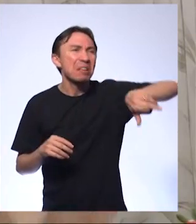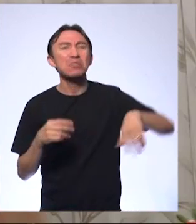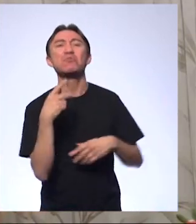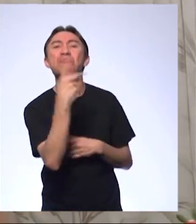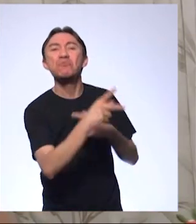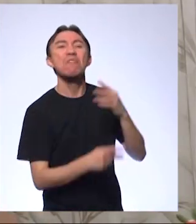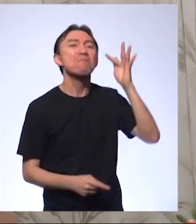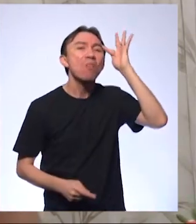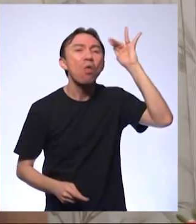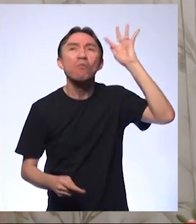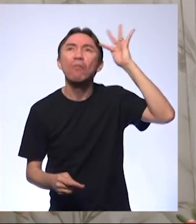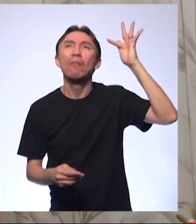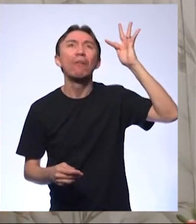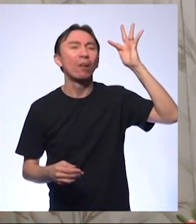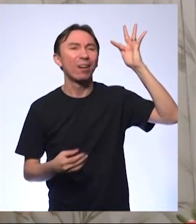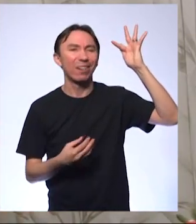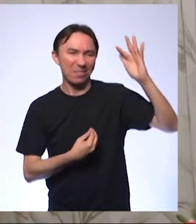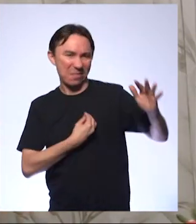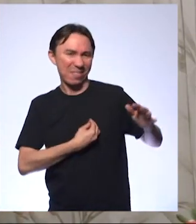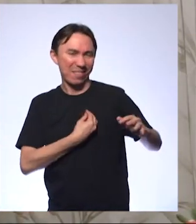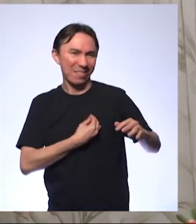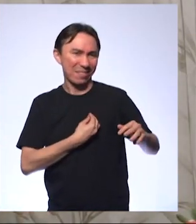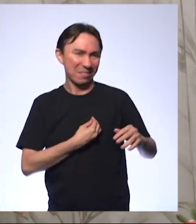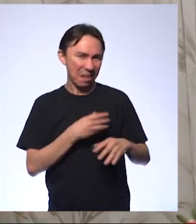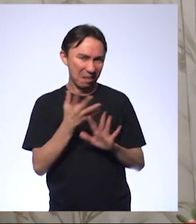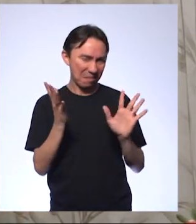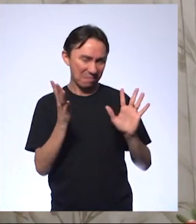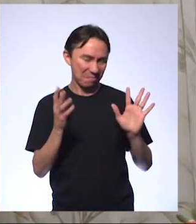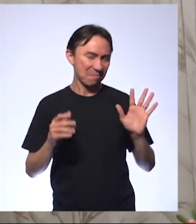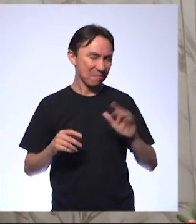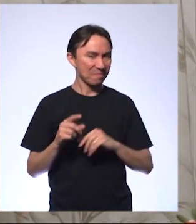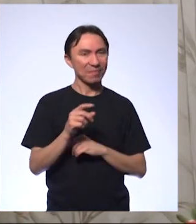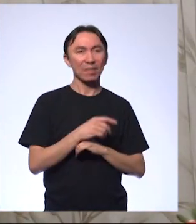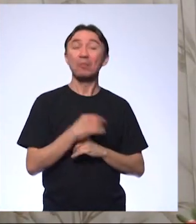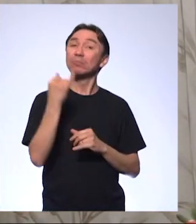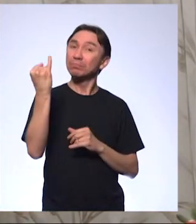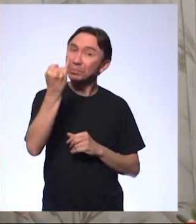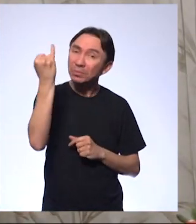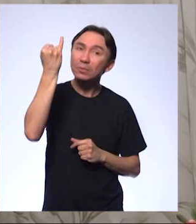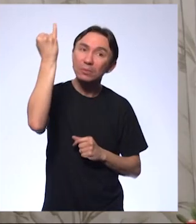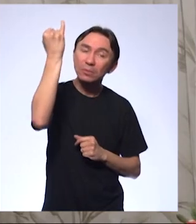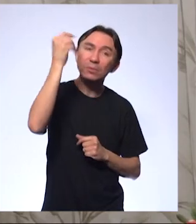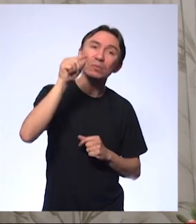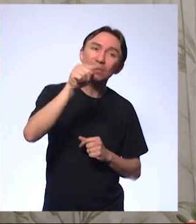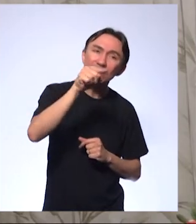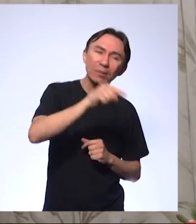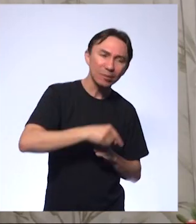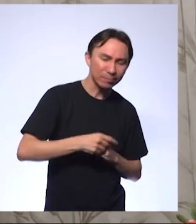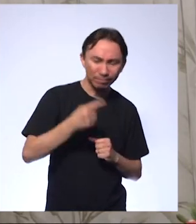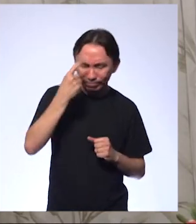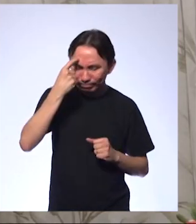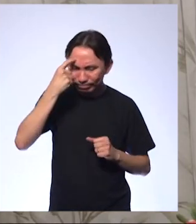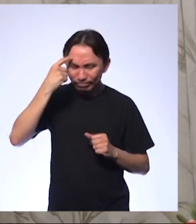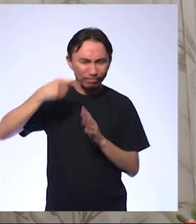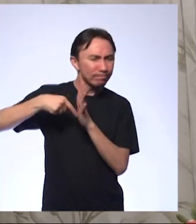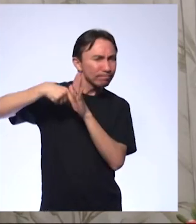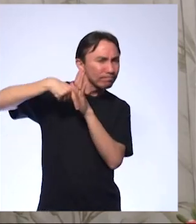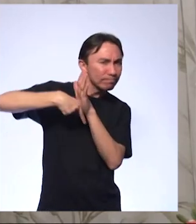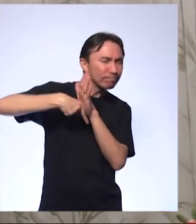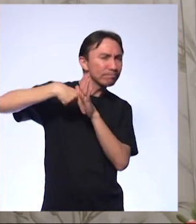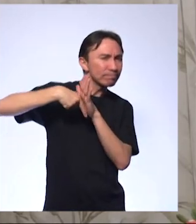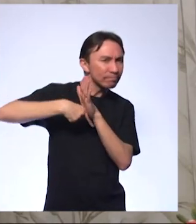vida, enfim, a forma com que você lida com o transcendente. É importante você ter isso bem alimentado em você, sabe?